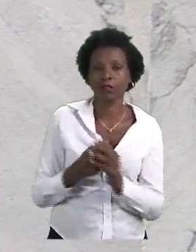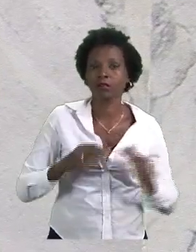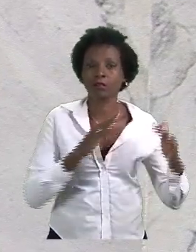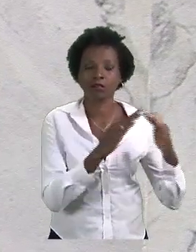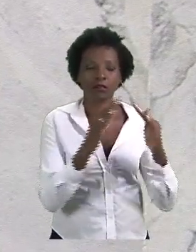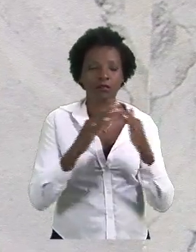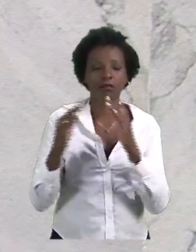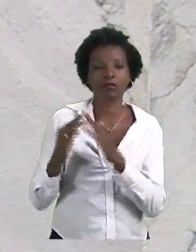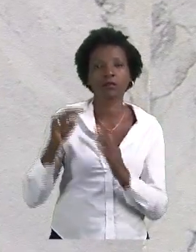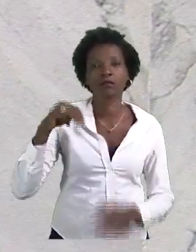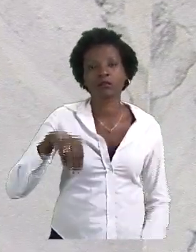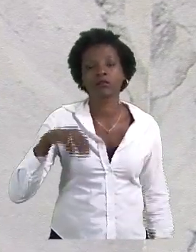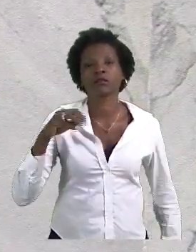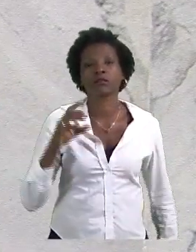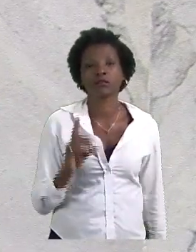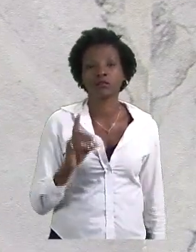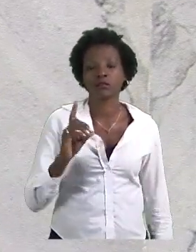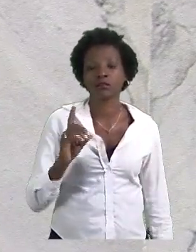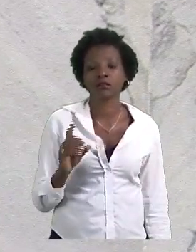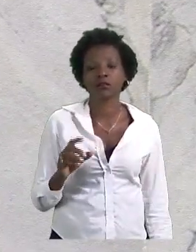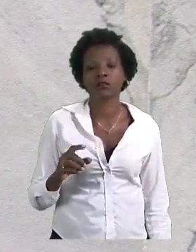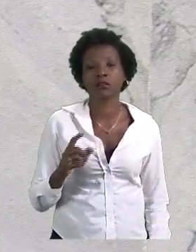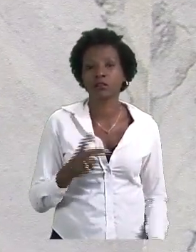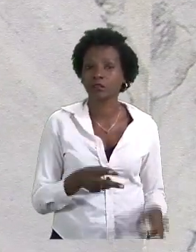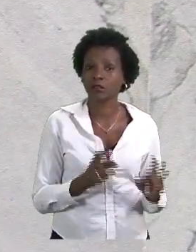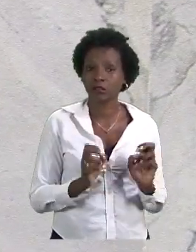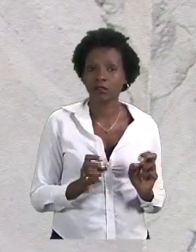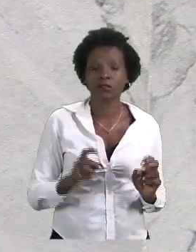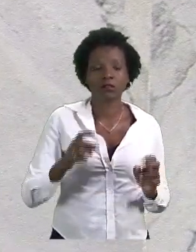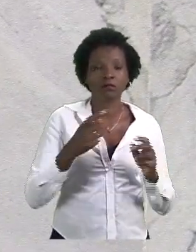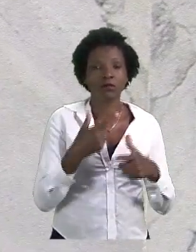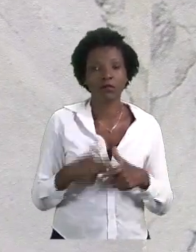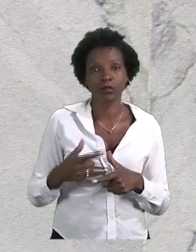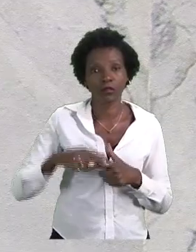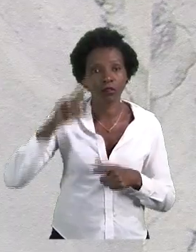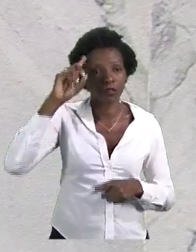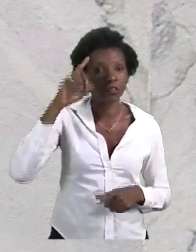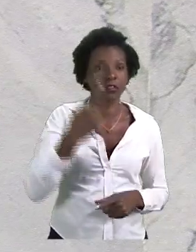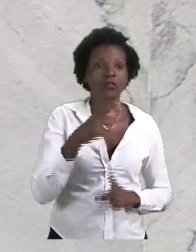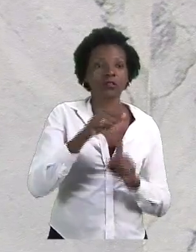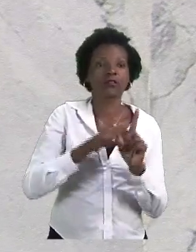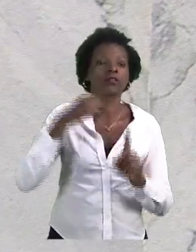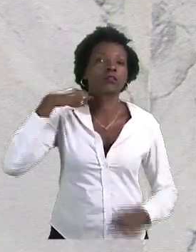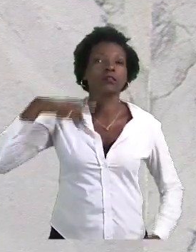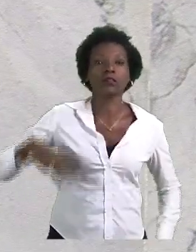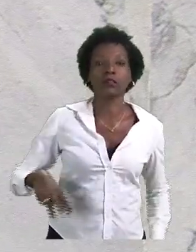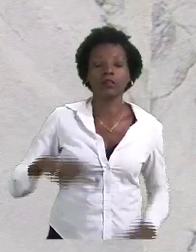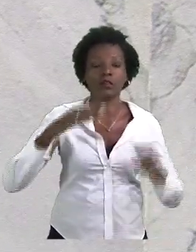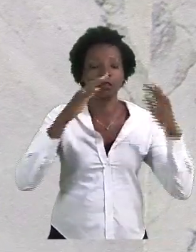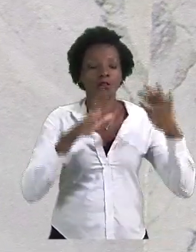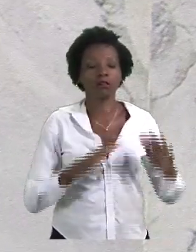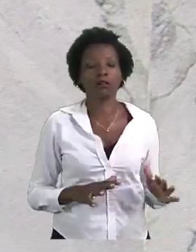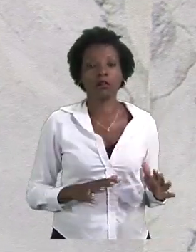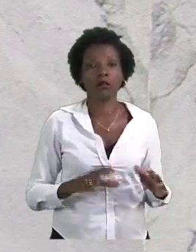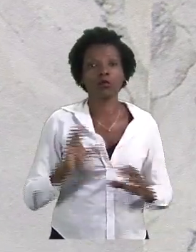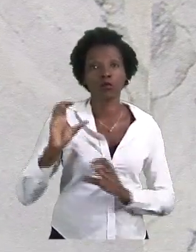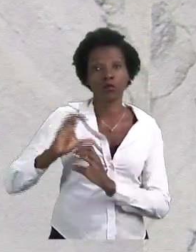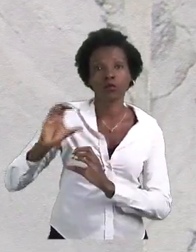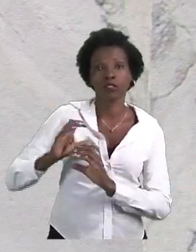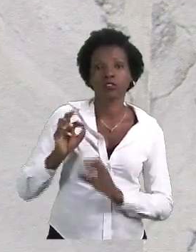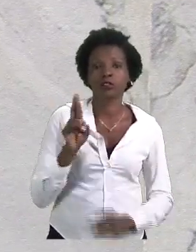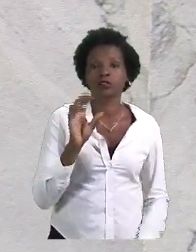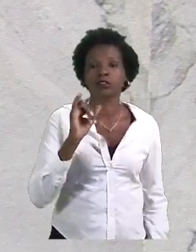como viemos a descobrir depois do desabamento da data do dia 1º de maio. O coordenador do LMD,